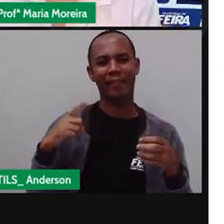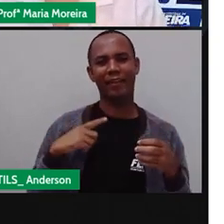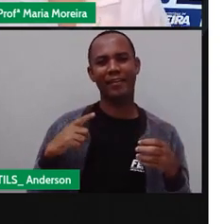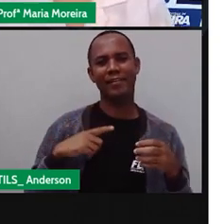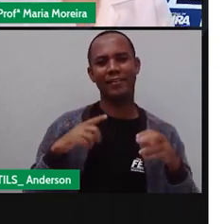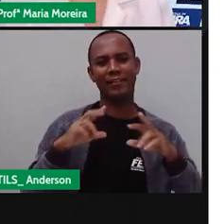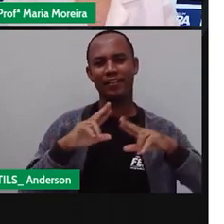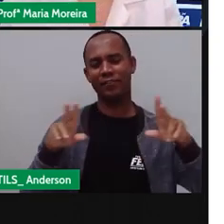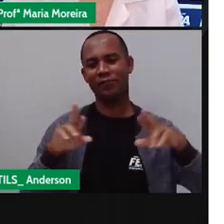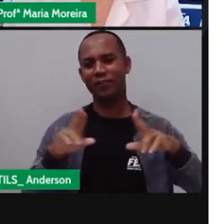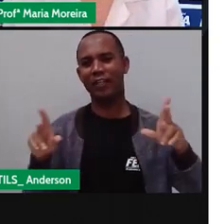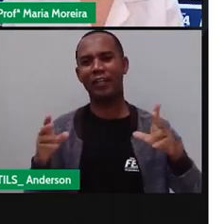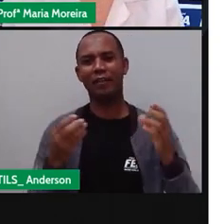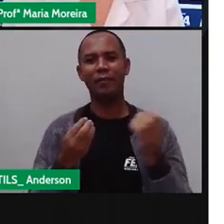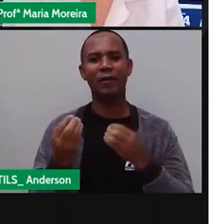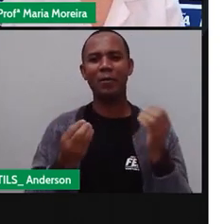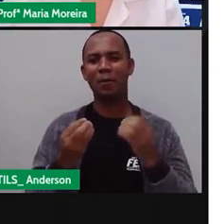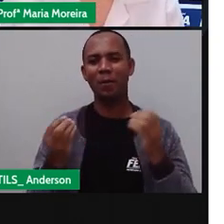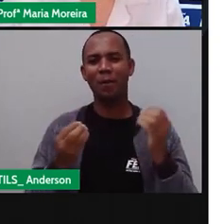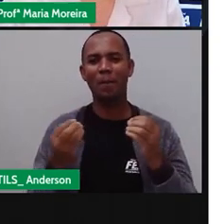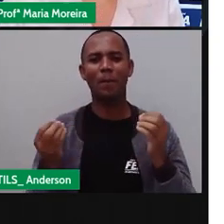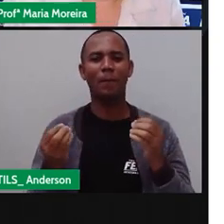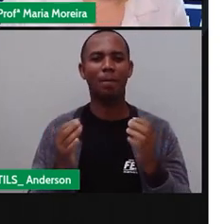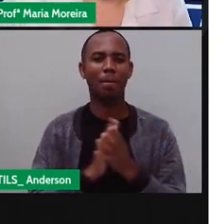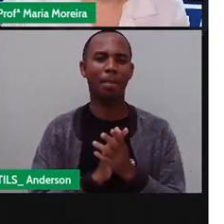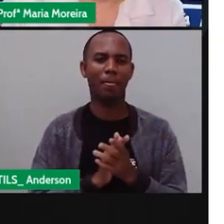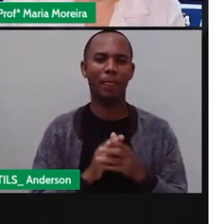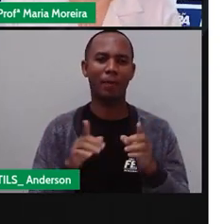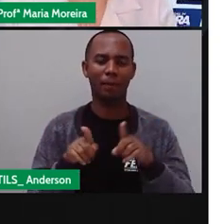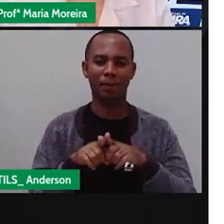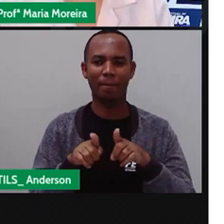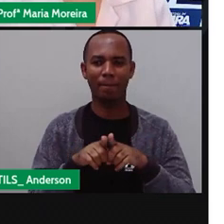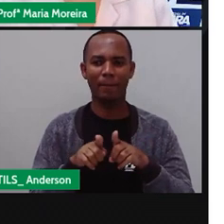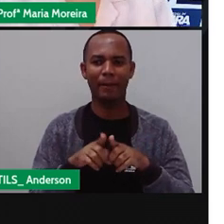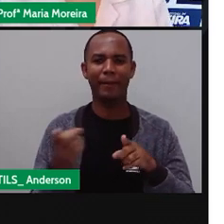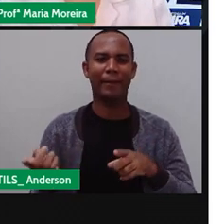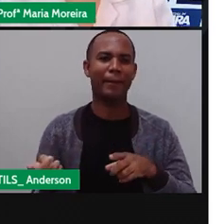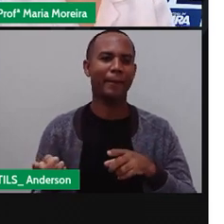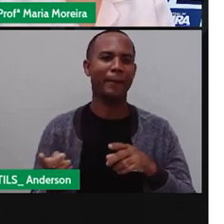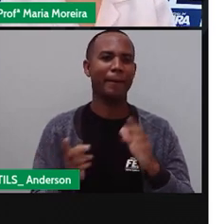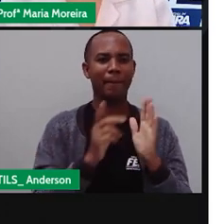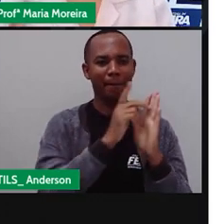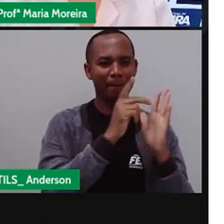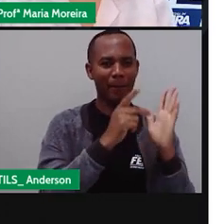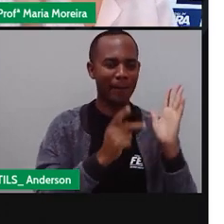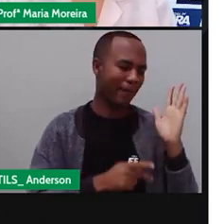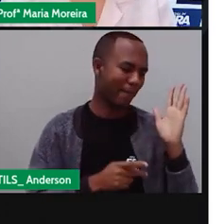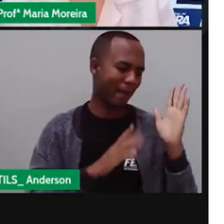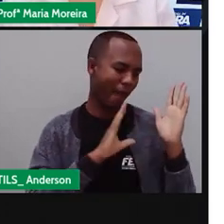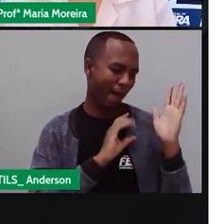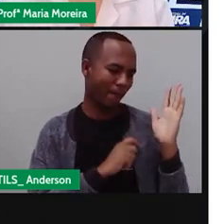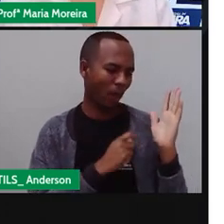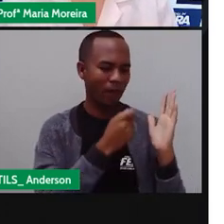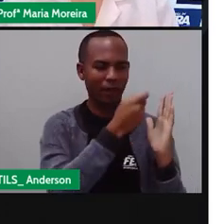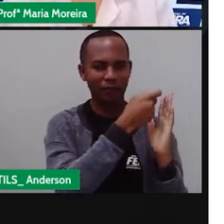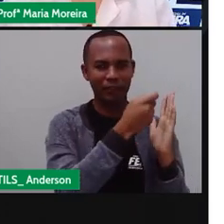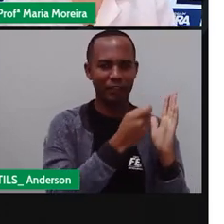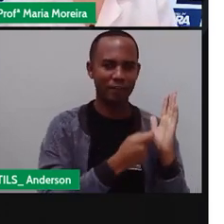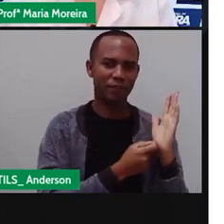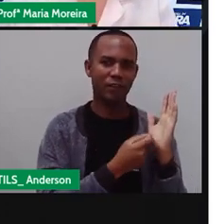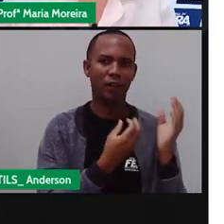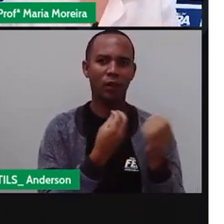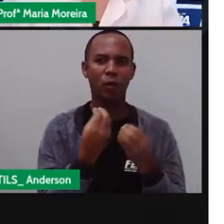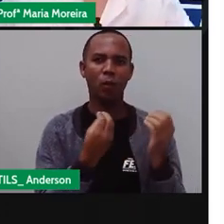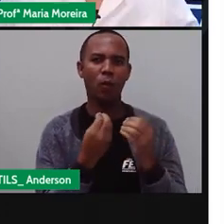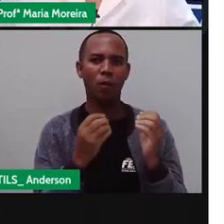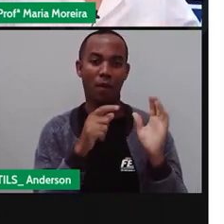que poesia é um texto? O poema é o texto? A gente já ouviu falar sobre isso. Vamos fazer uma